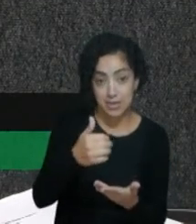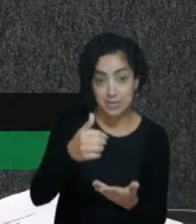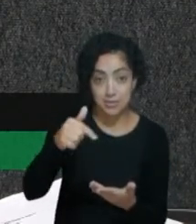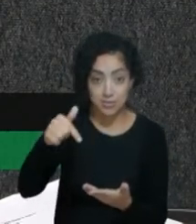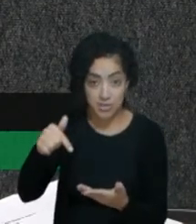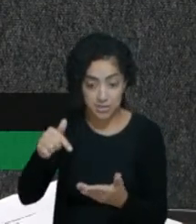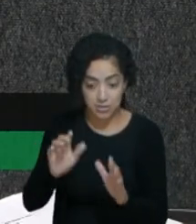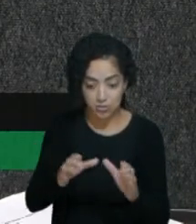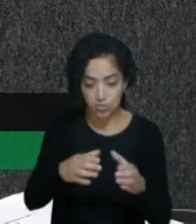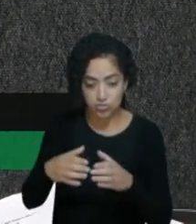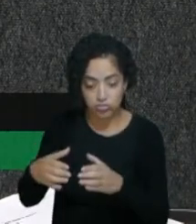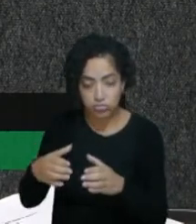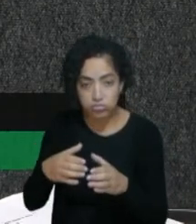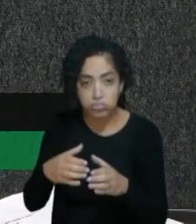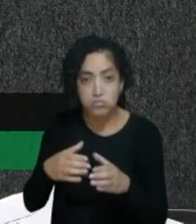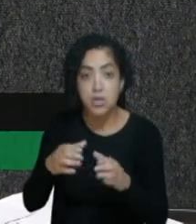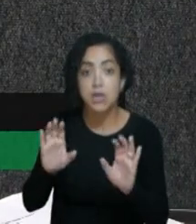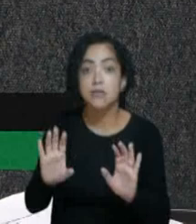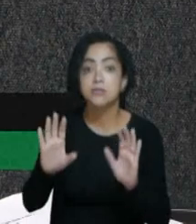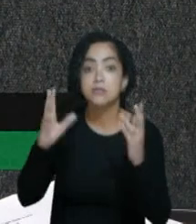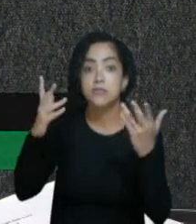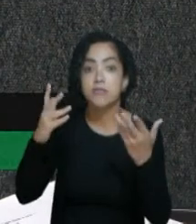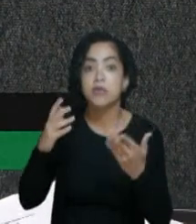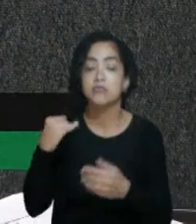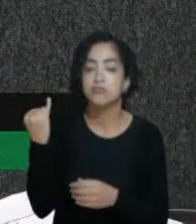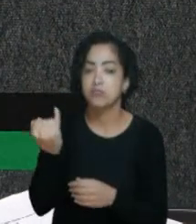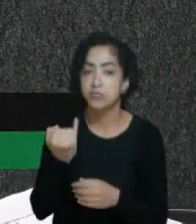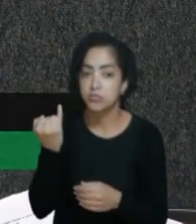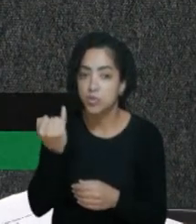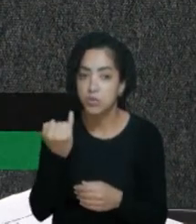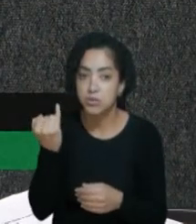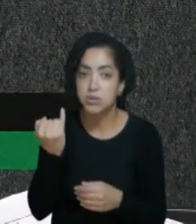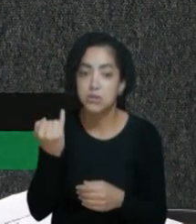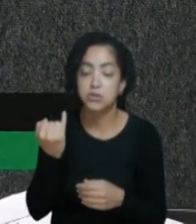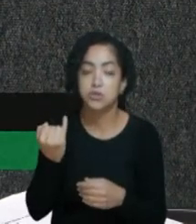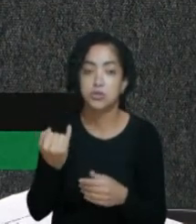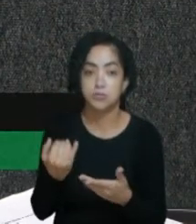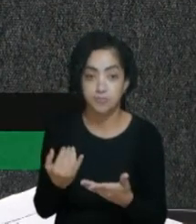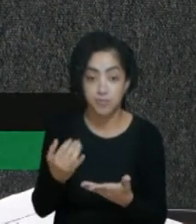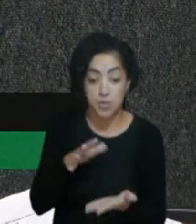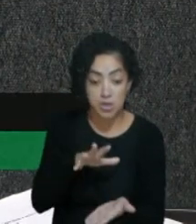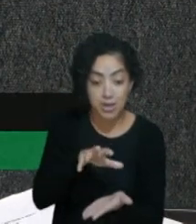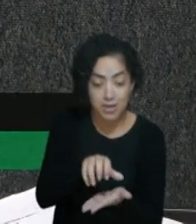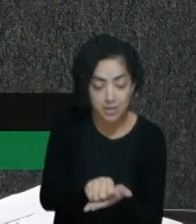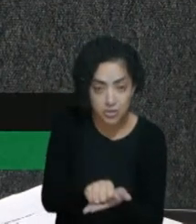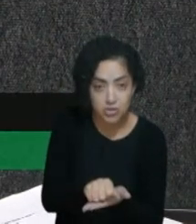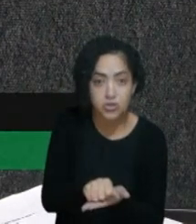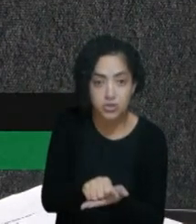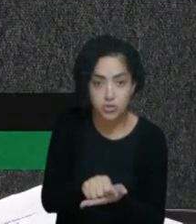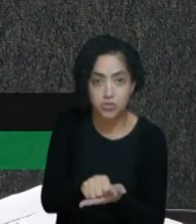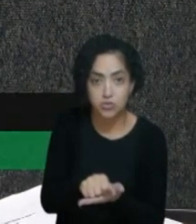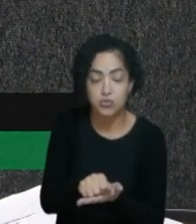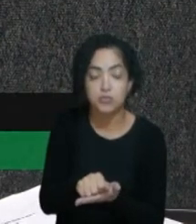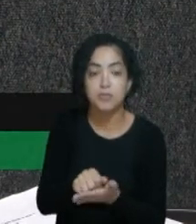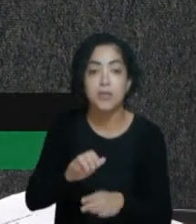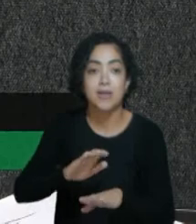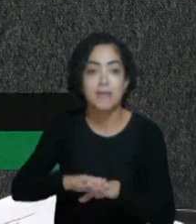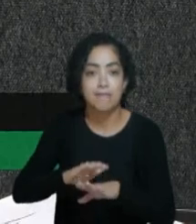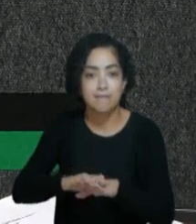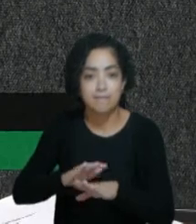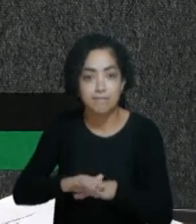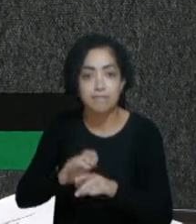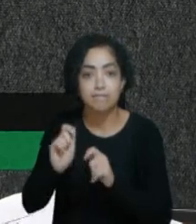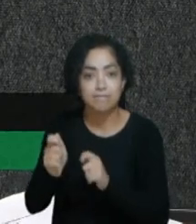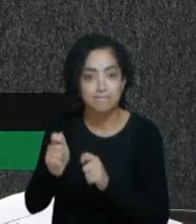2019 este grande evento teve um papel importante também na conquista do termo do registro da Pesca artesanal da tainha no campeste como patrimônio